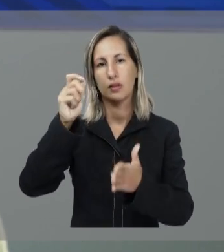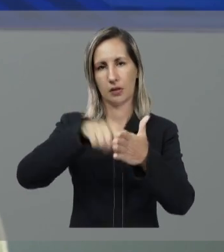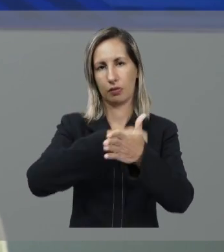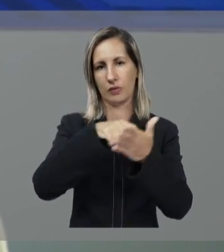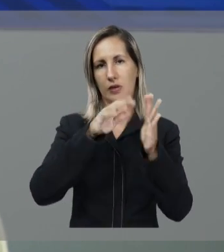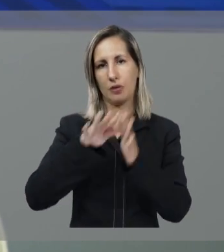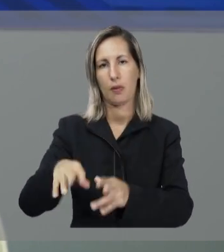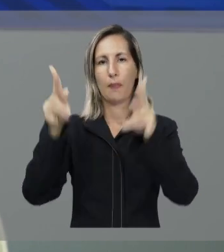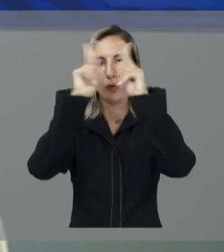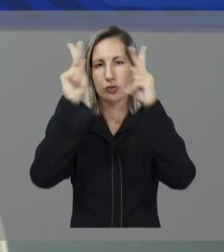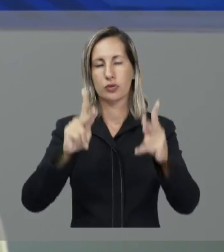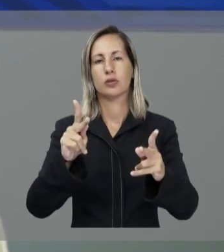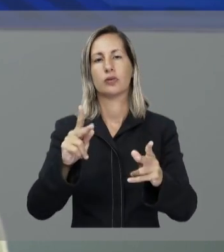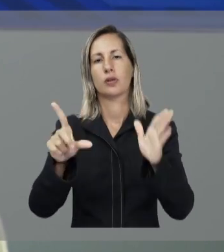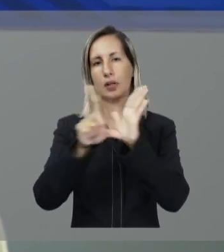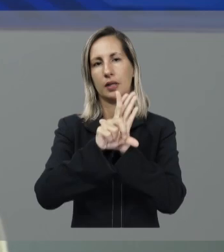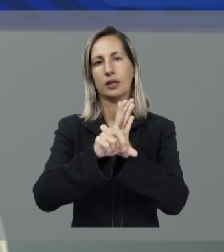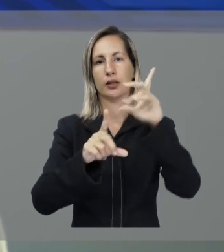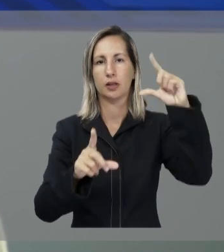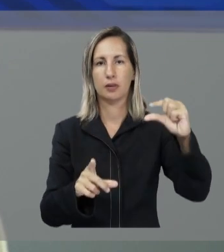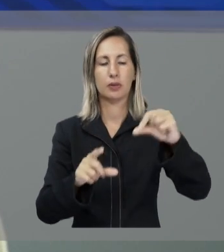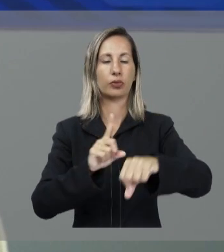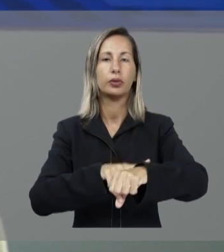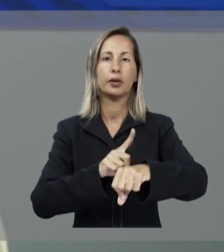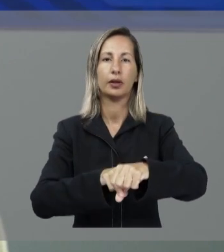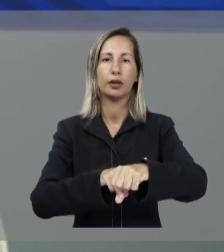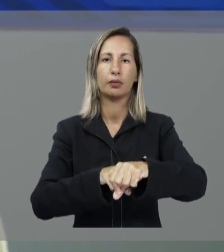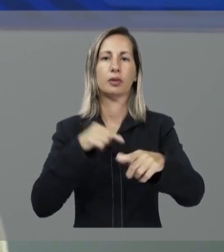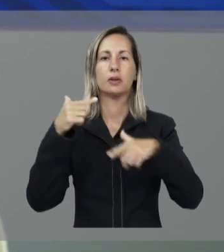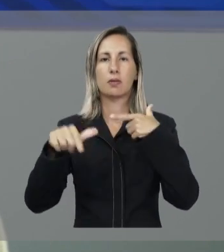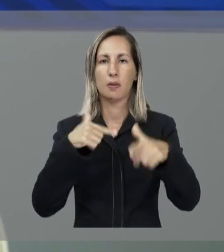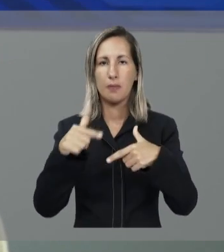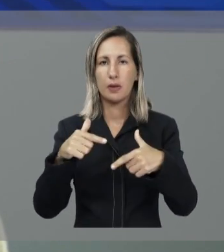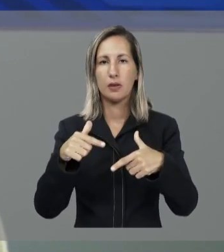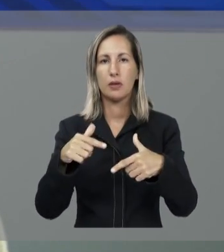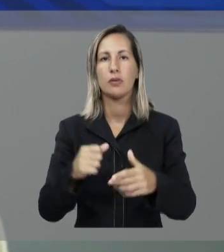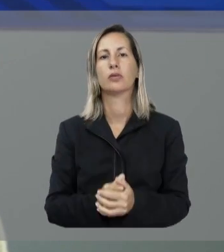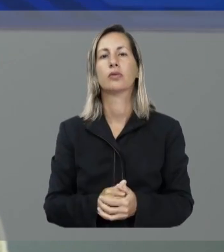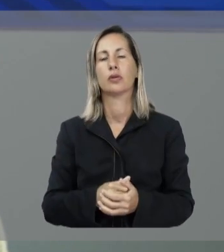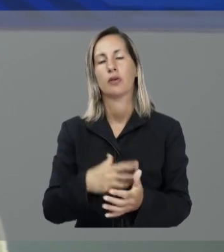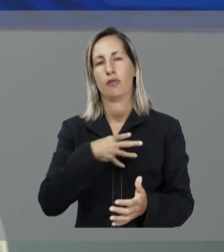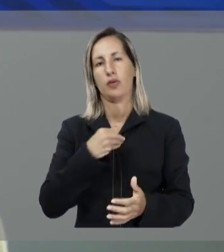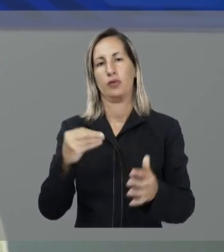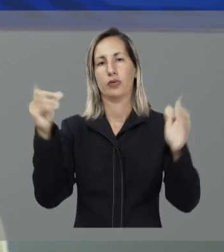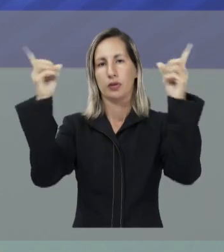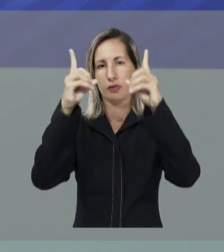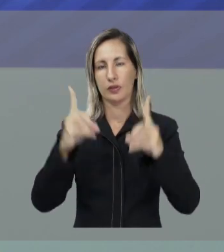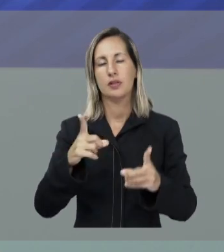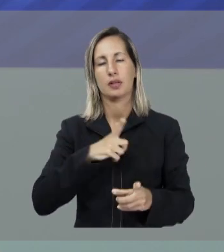aí, um projeto de lei que nós reduzimos a carga horária para os servidores que têm filhos com deficiência.